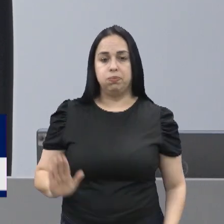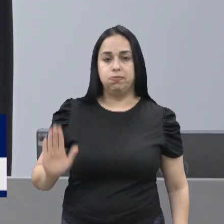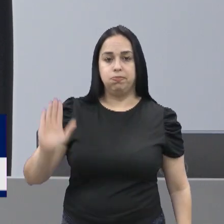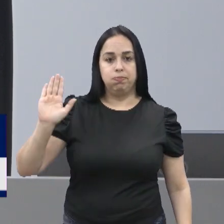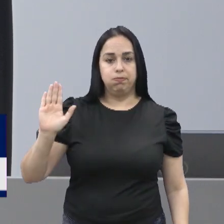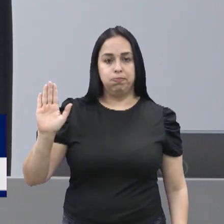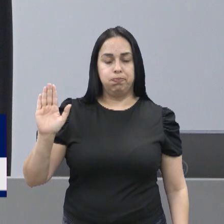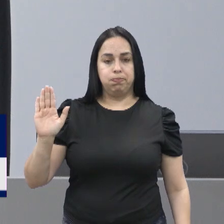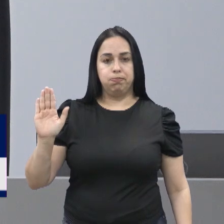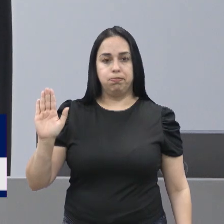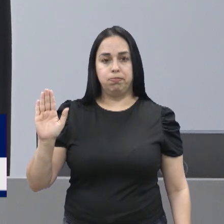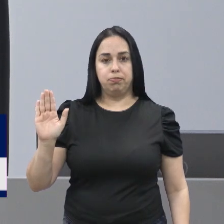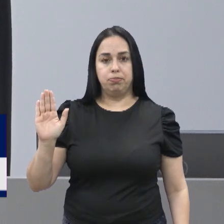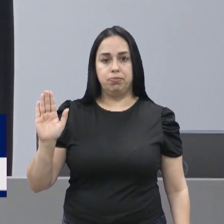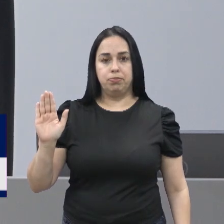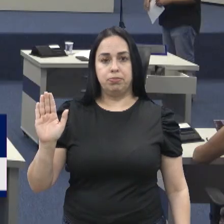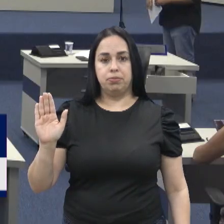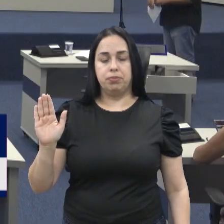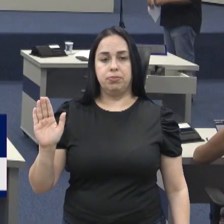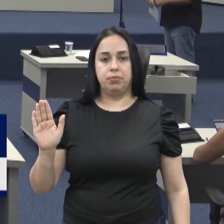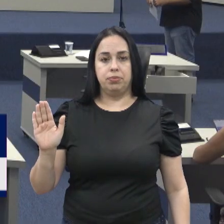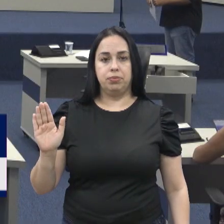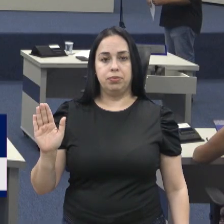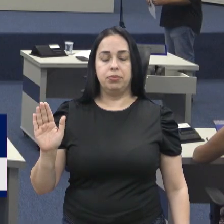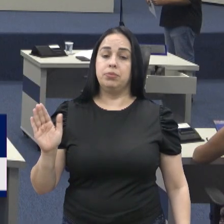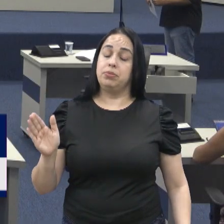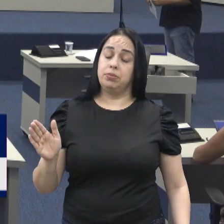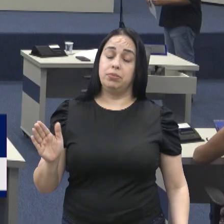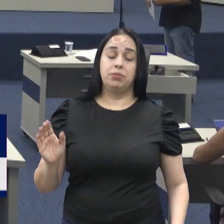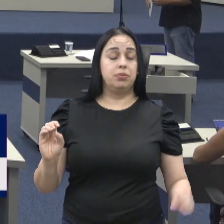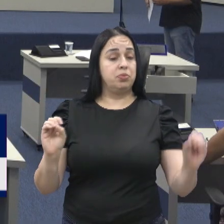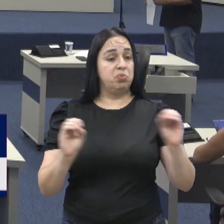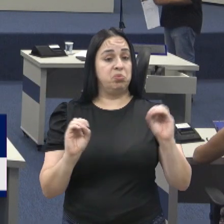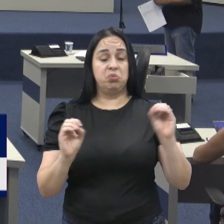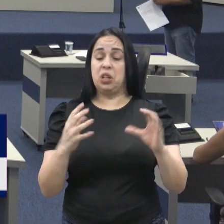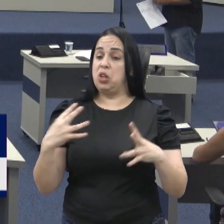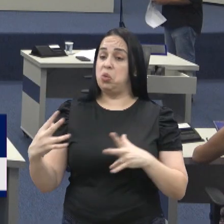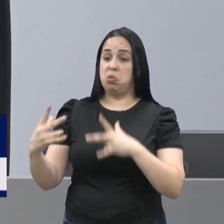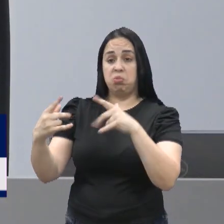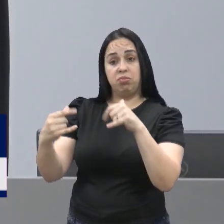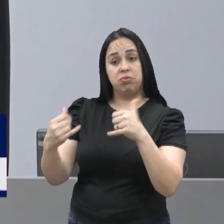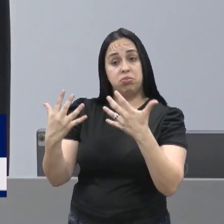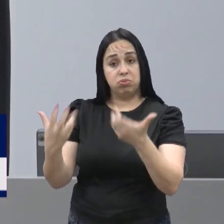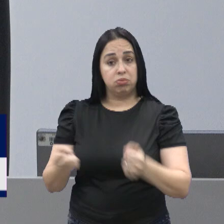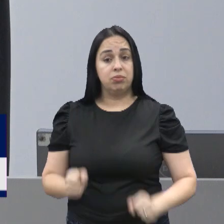os contrários que se manifestem. Nenhum voto contrário, senhor presidente.